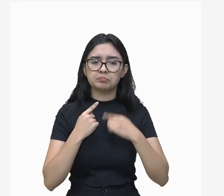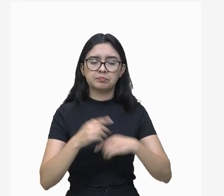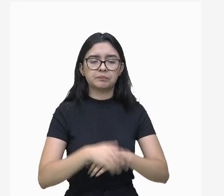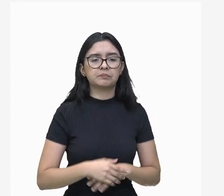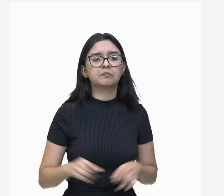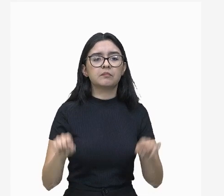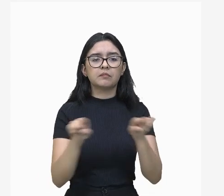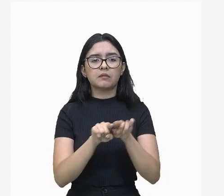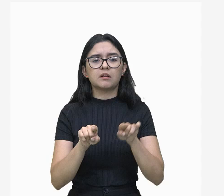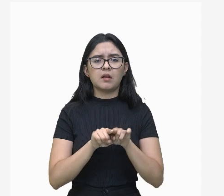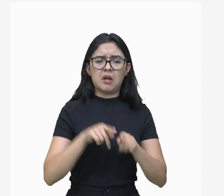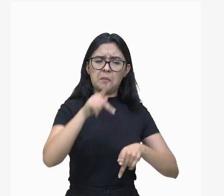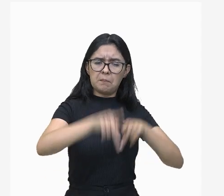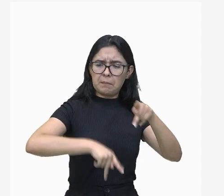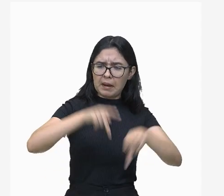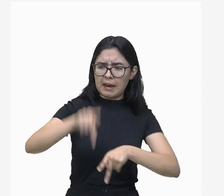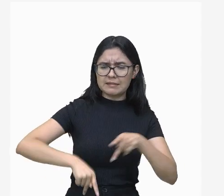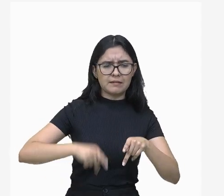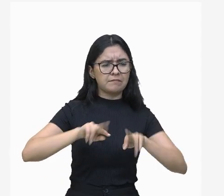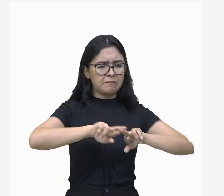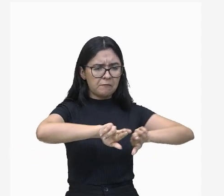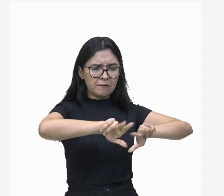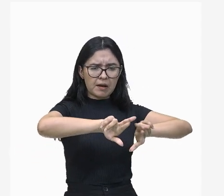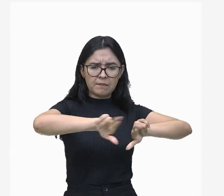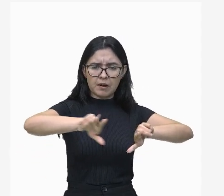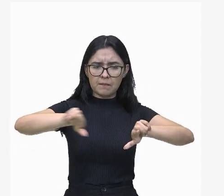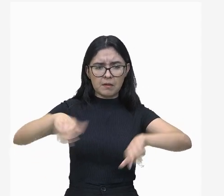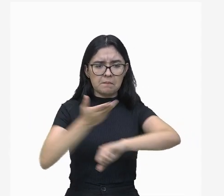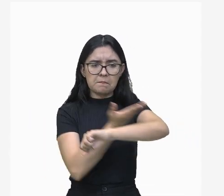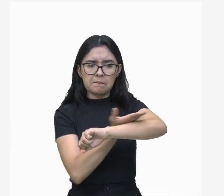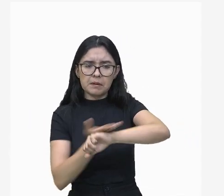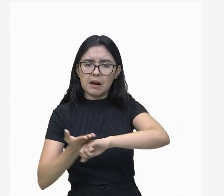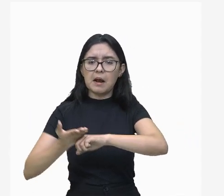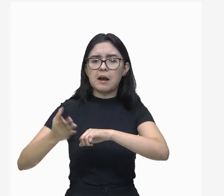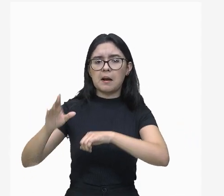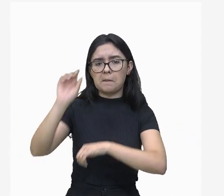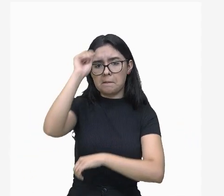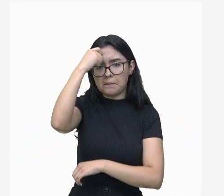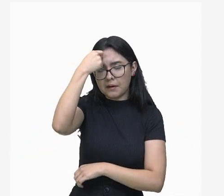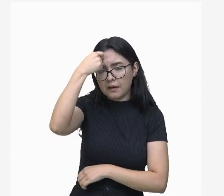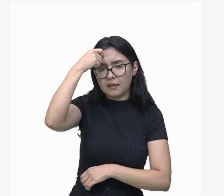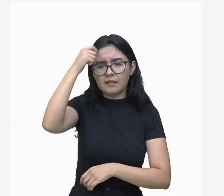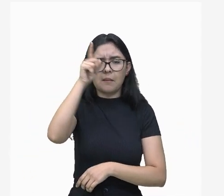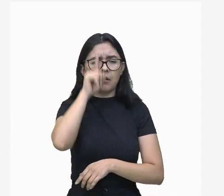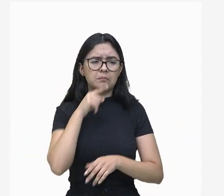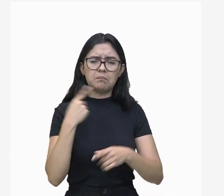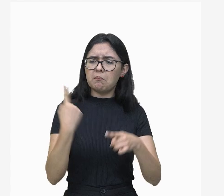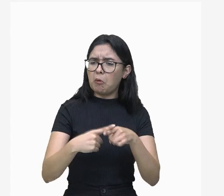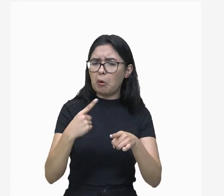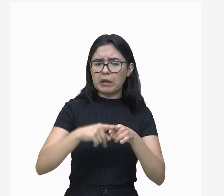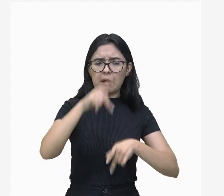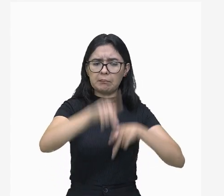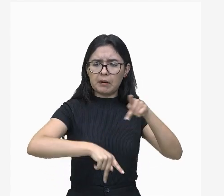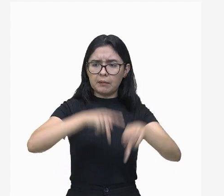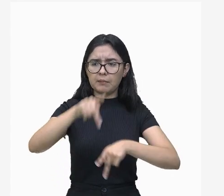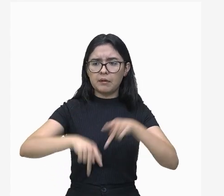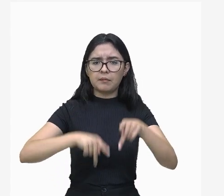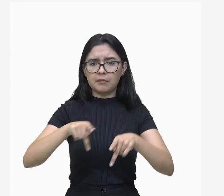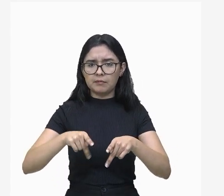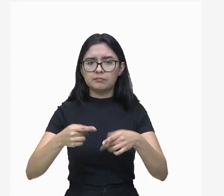de pernas, pernas brancas, pretas, amarelas. Para que tanta perna, meu Deus? Pergunta meu